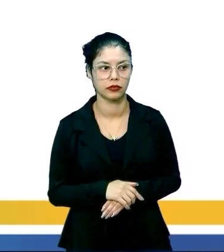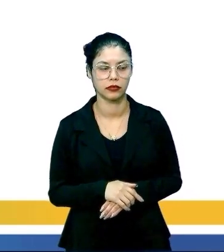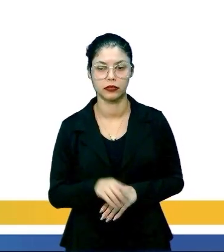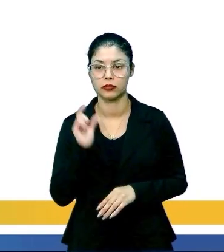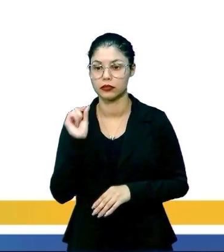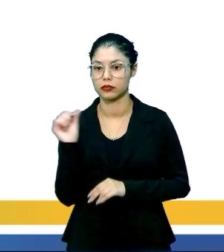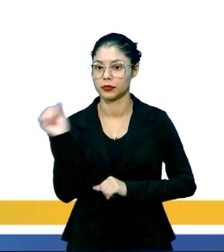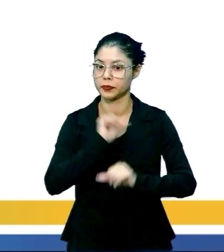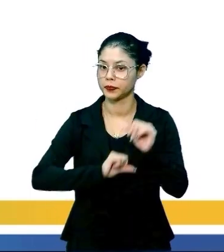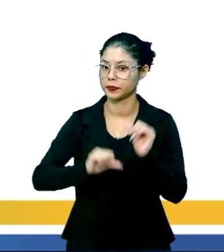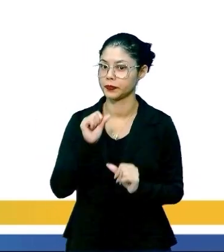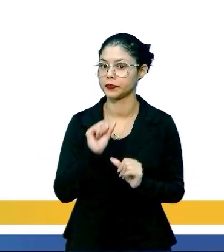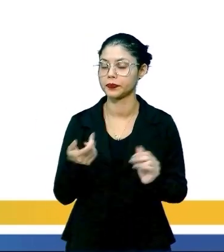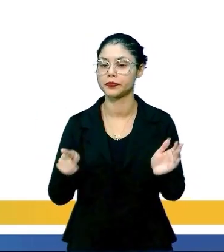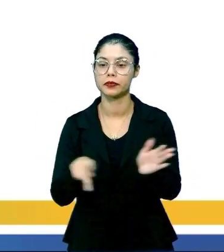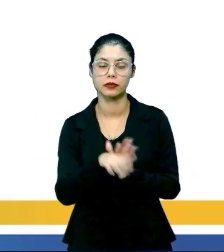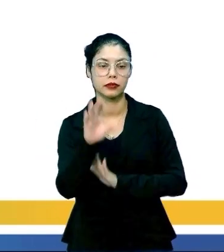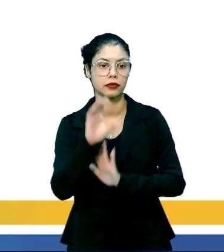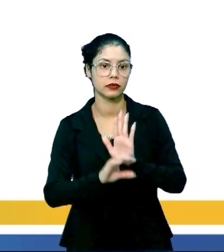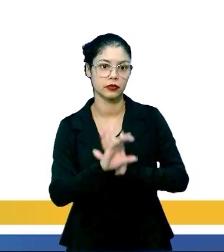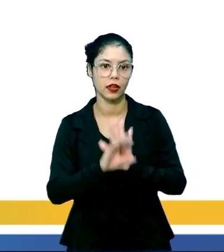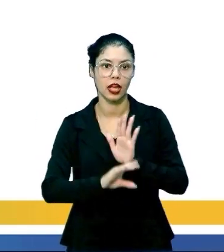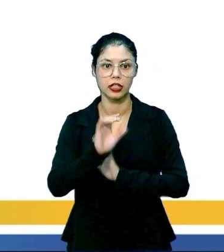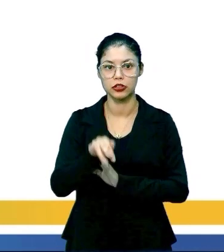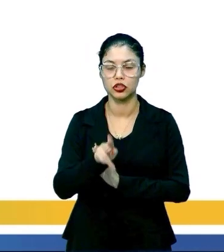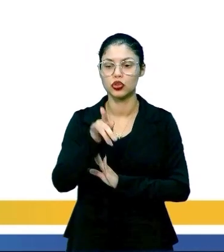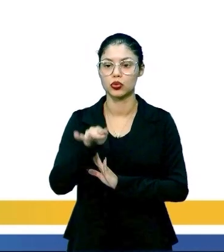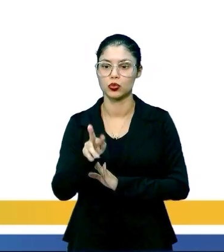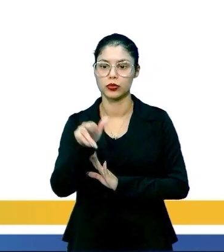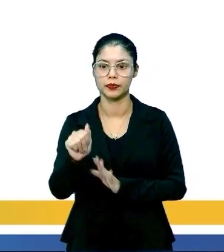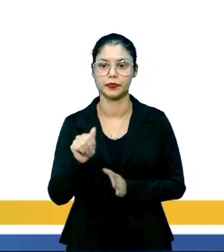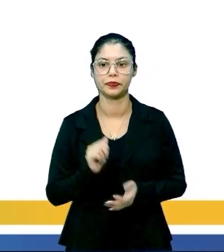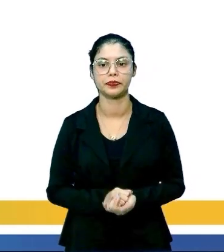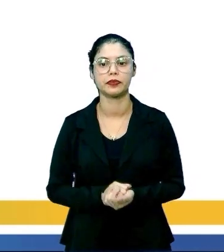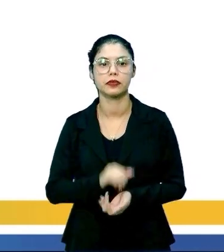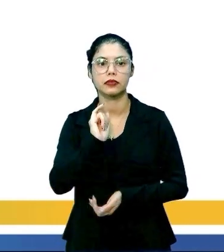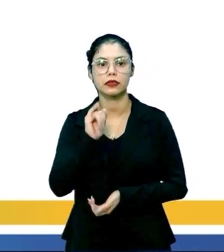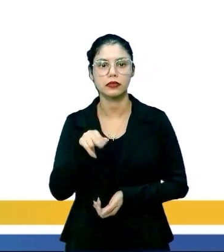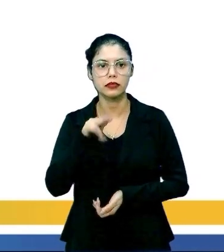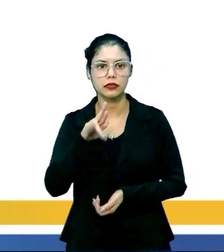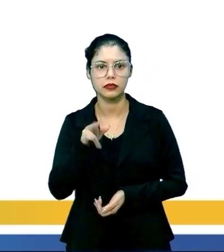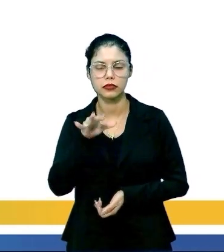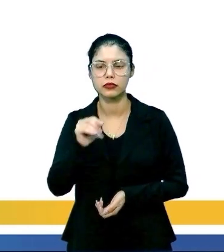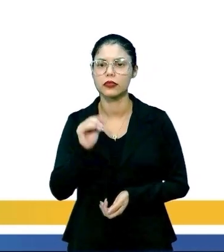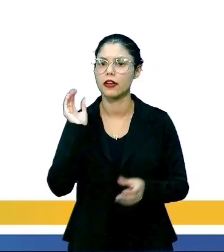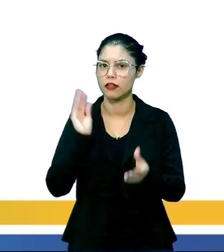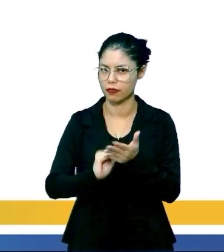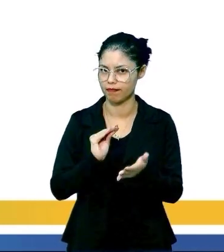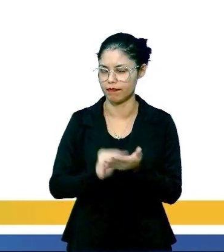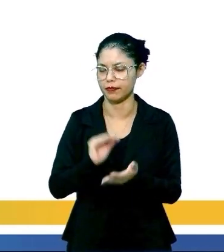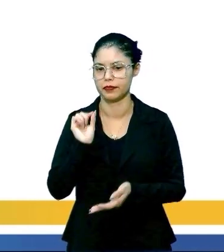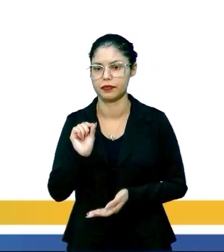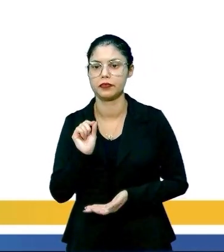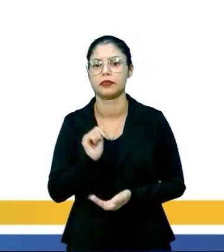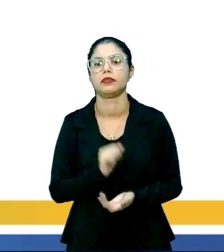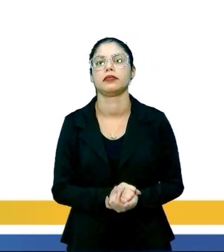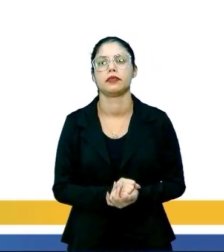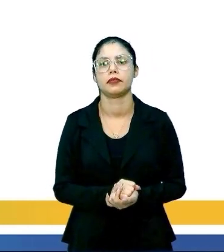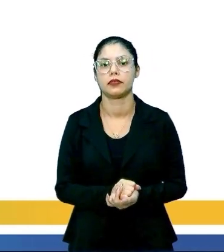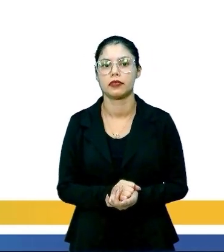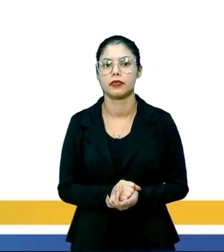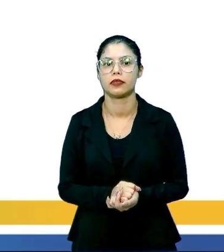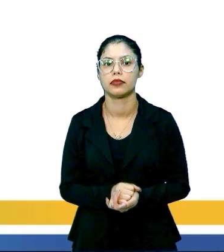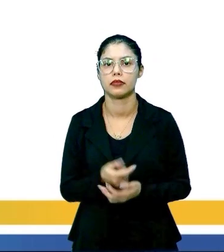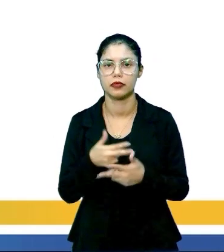que contradiz a definição da injetora. Só que na injetora a gente vai saber que lá vai sobrar,